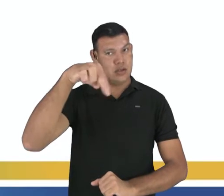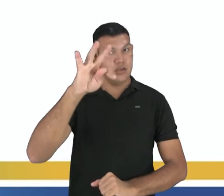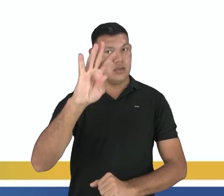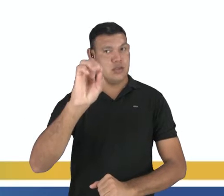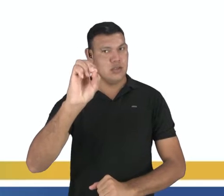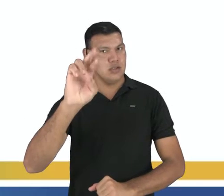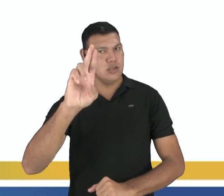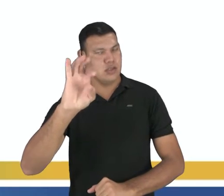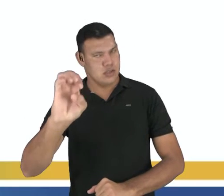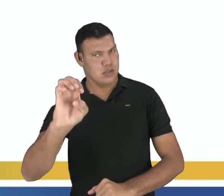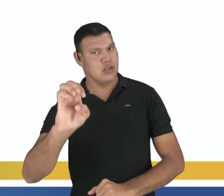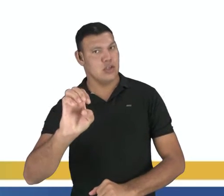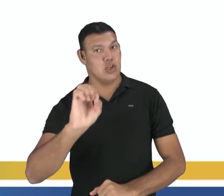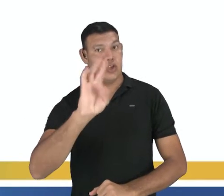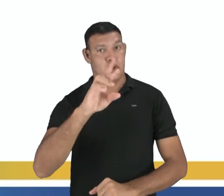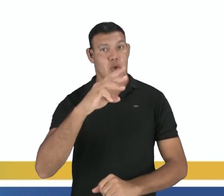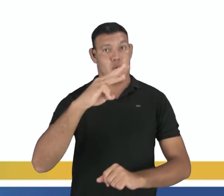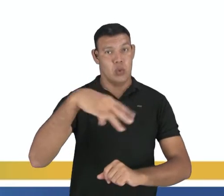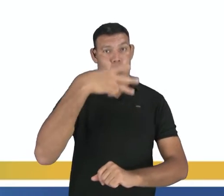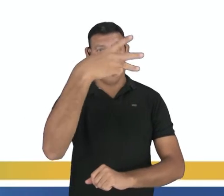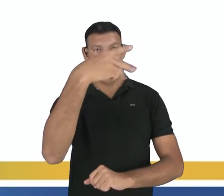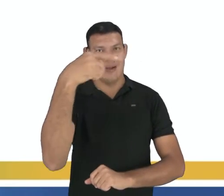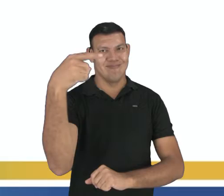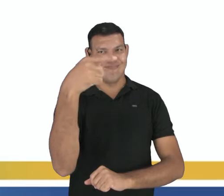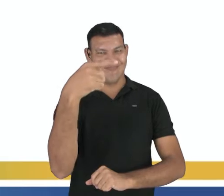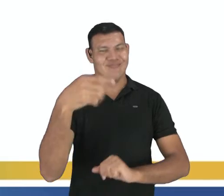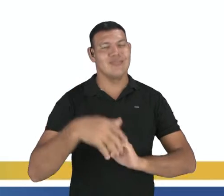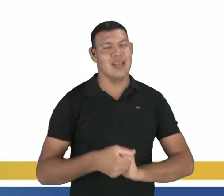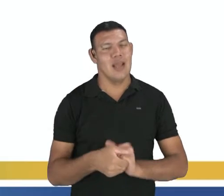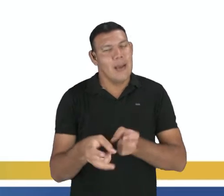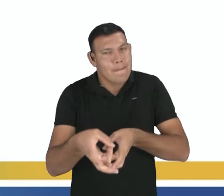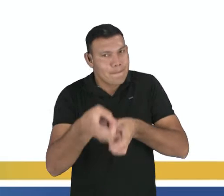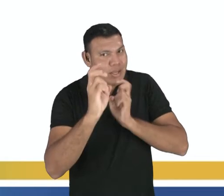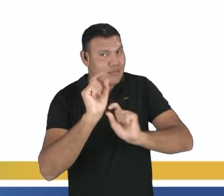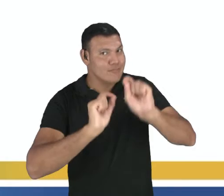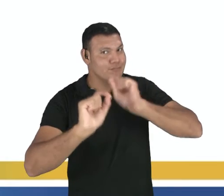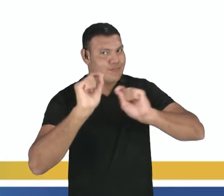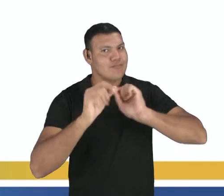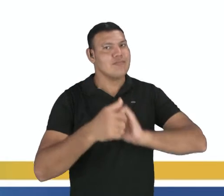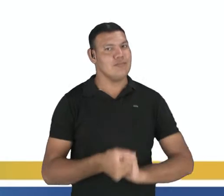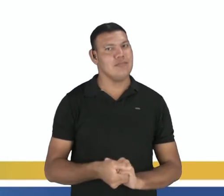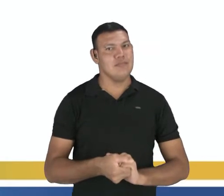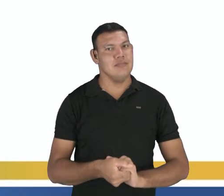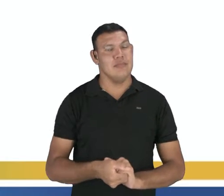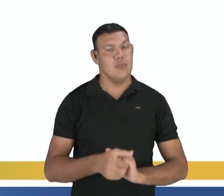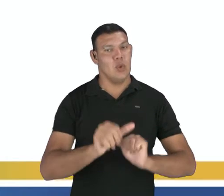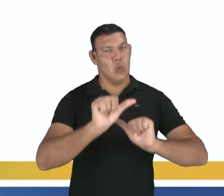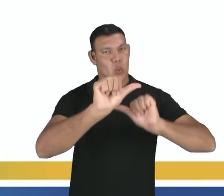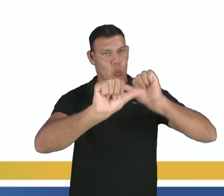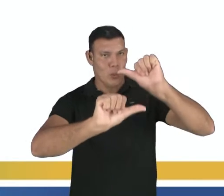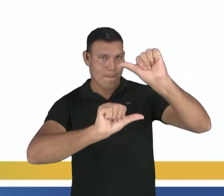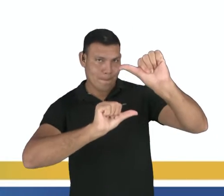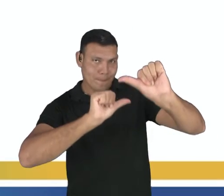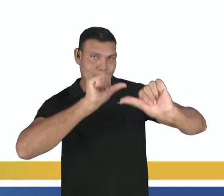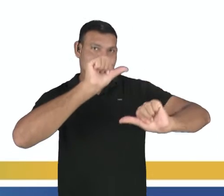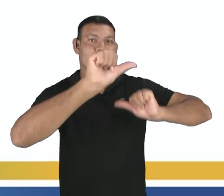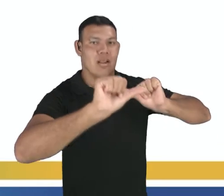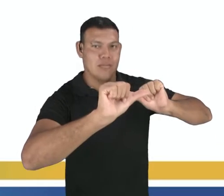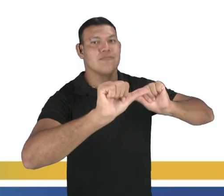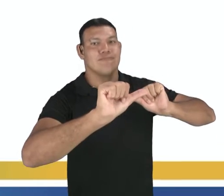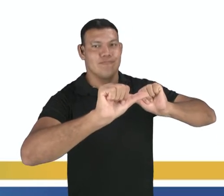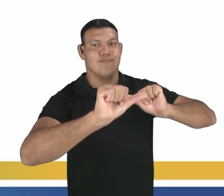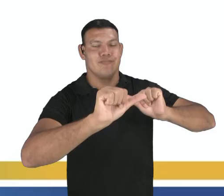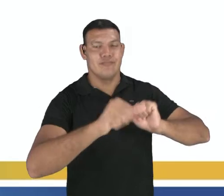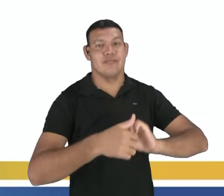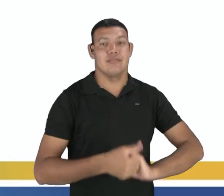negativo. Sim, basta perceber que nós vamos colocar o denominador como um número